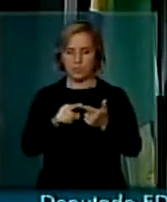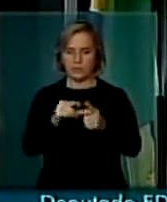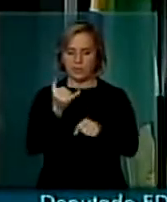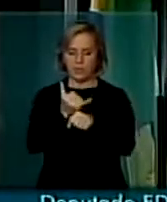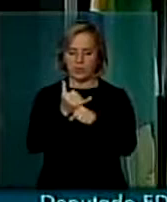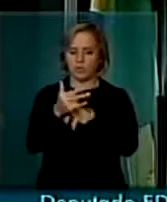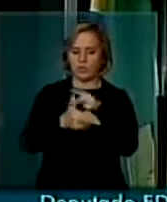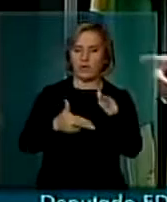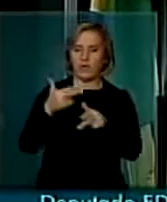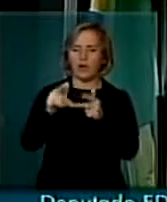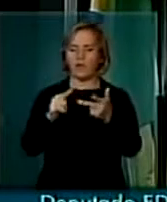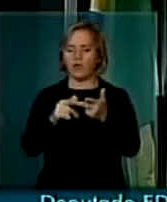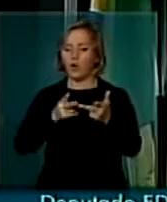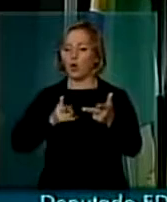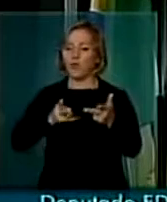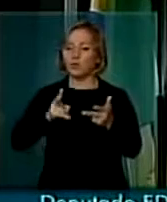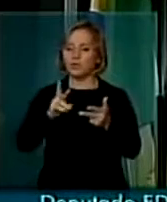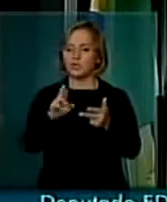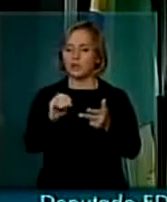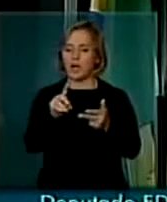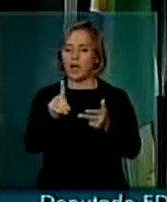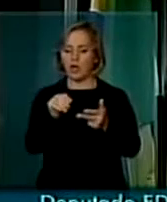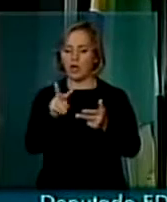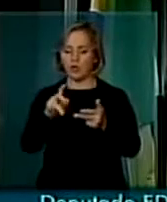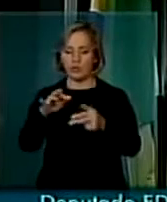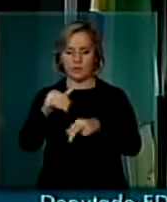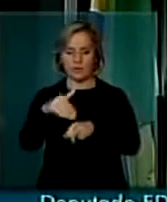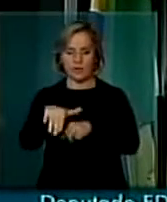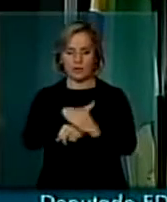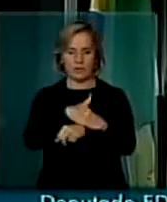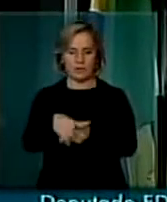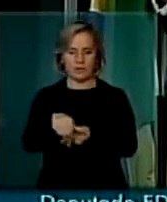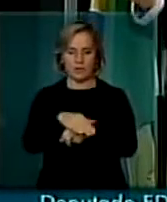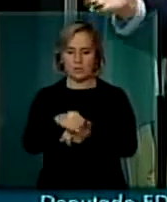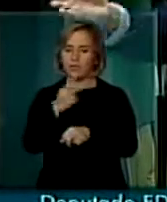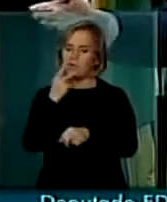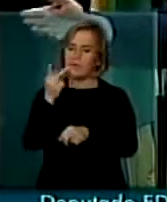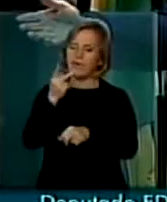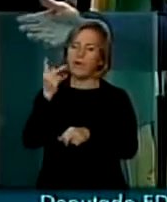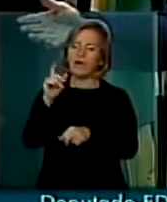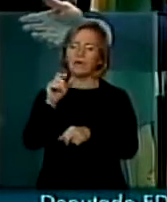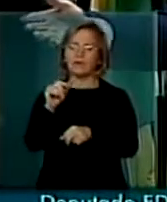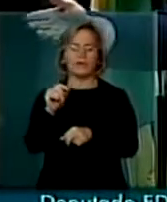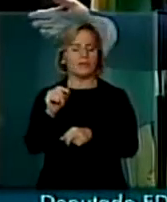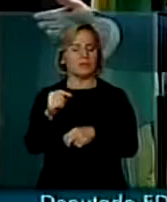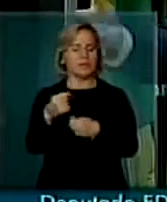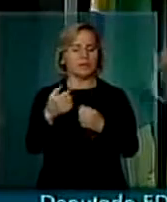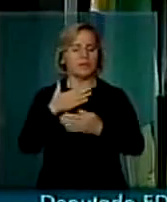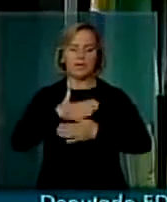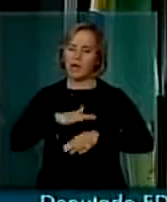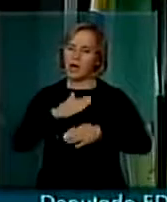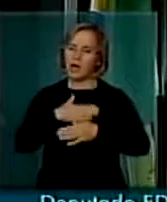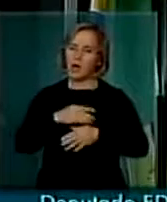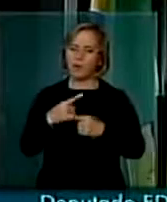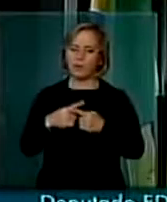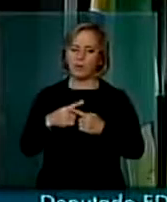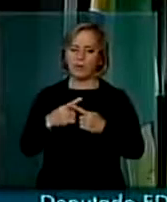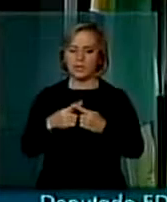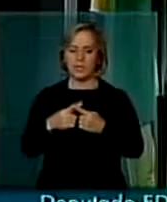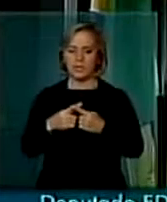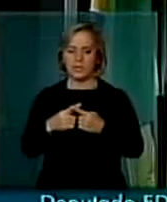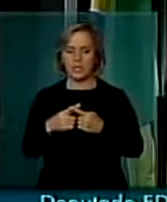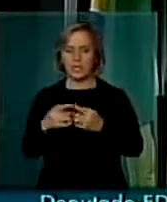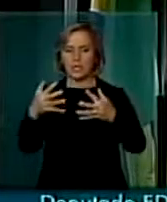rodovias, e tem tranquilizado dizendo que o caminhão não entra na roça. É um linguajar popular que nós usamos. O caminhão sempre vai